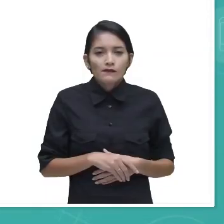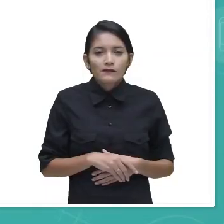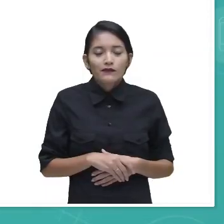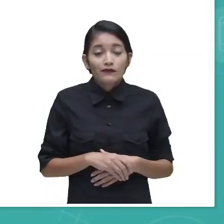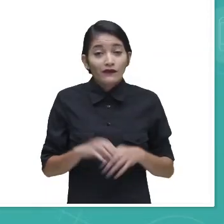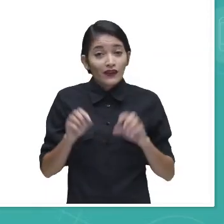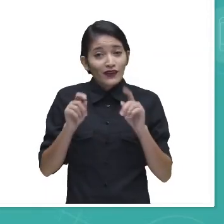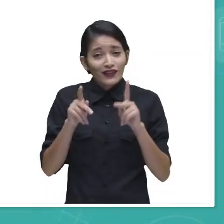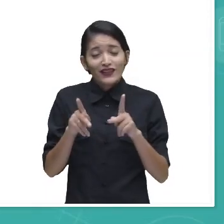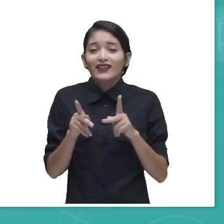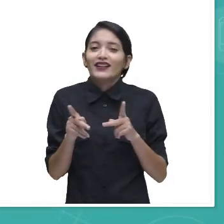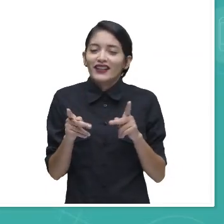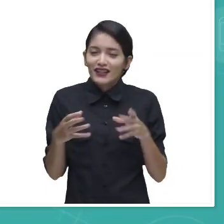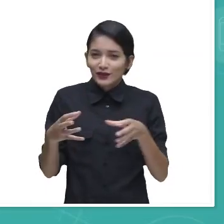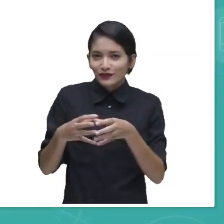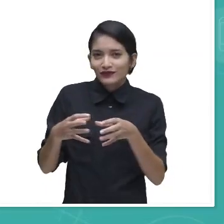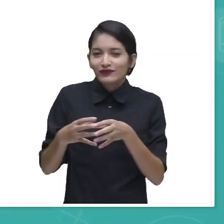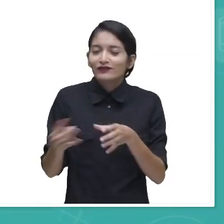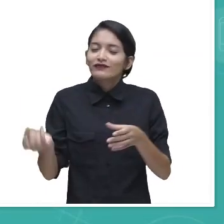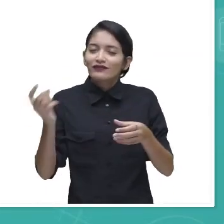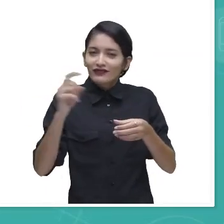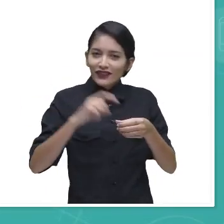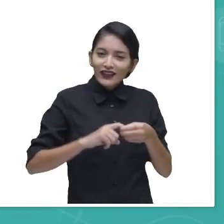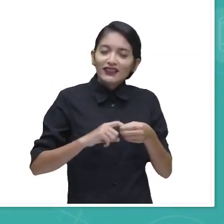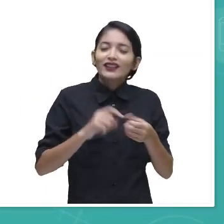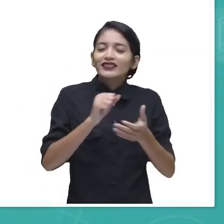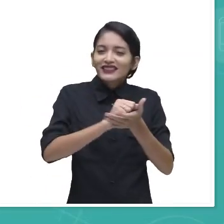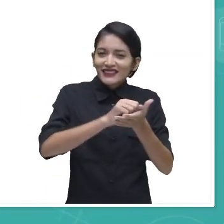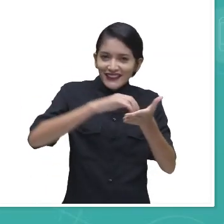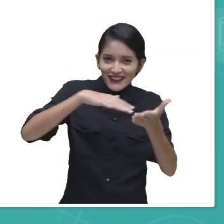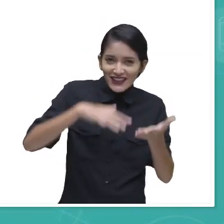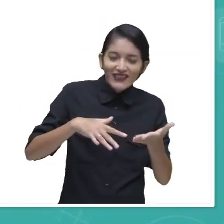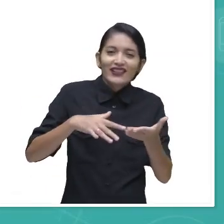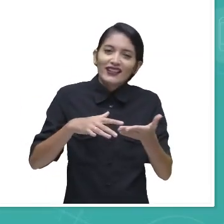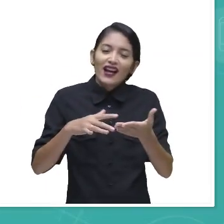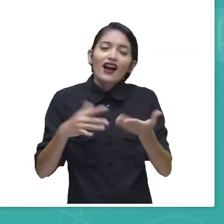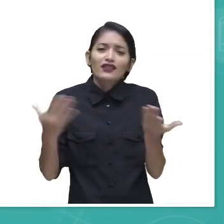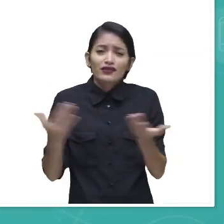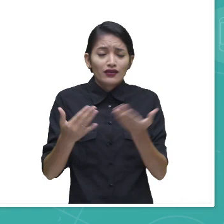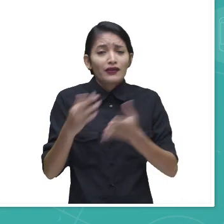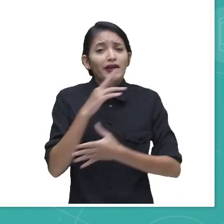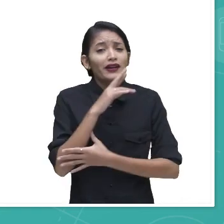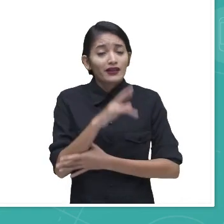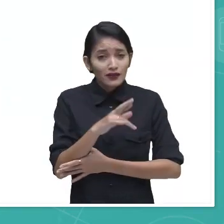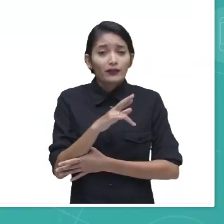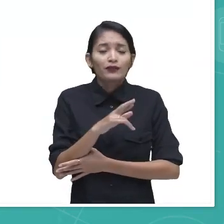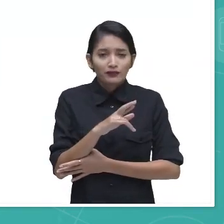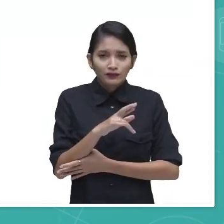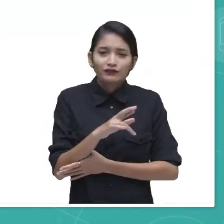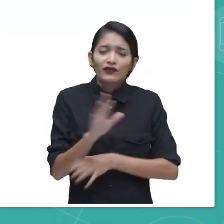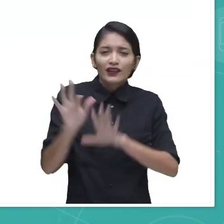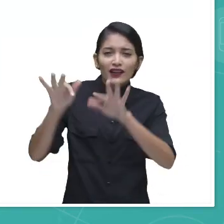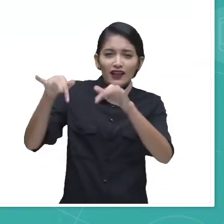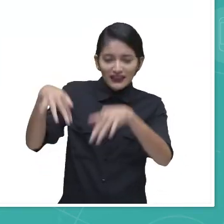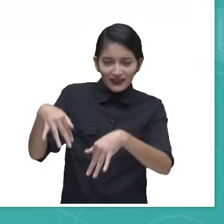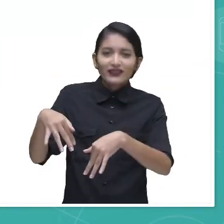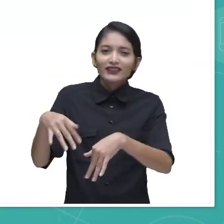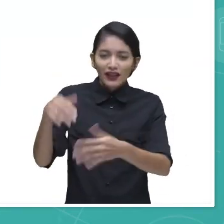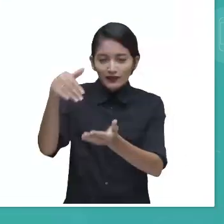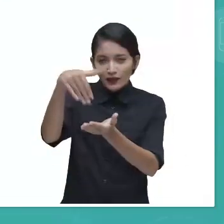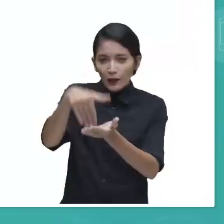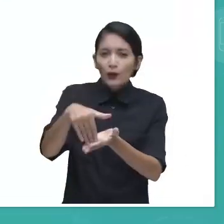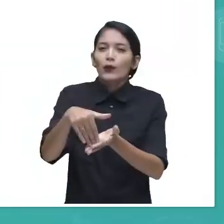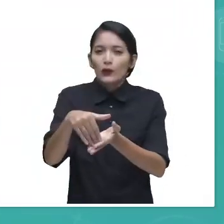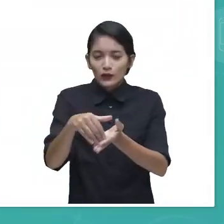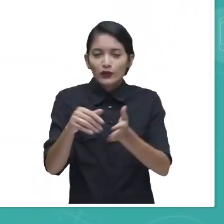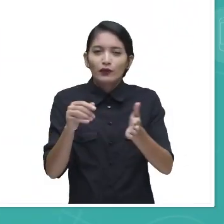Ok, turmas, voltamos aí com a nossa atividade, o resultado aí da nossa última atividade. Vamos